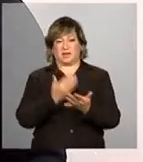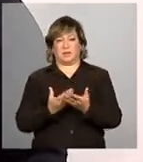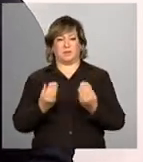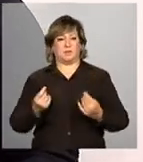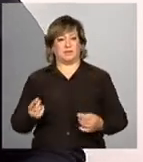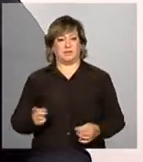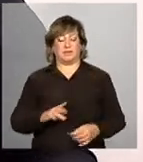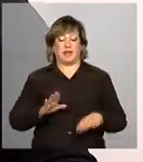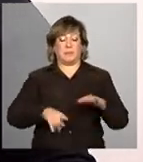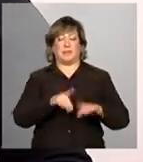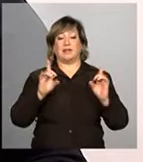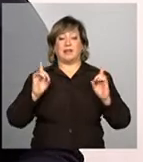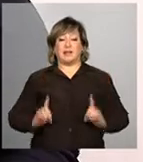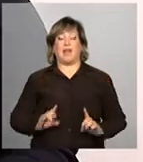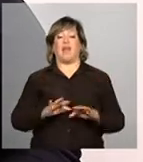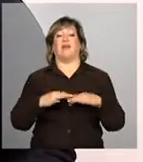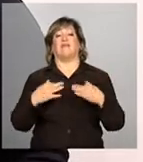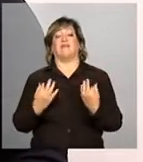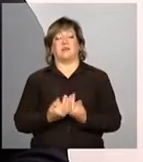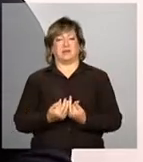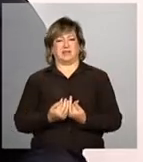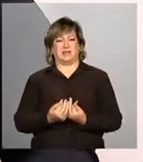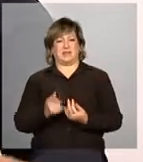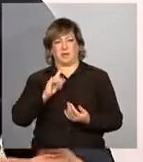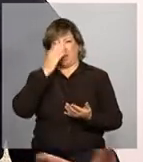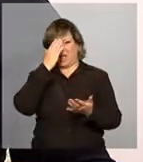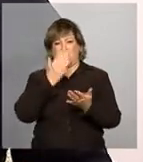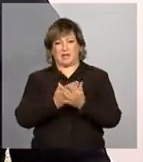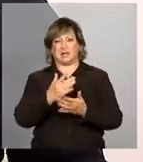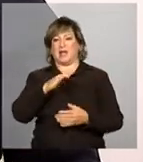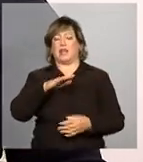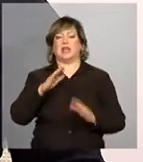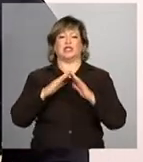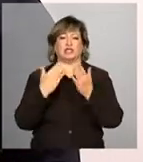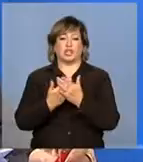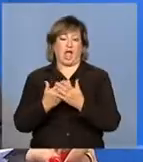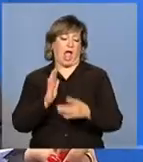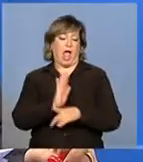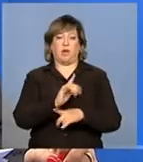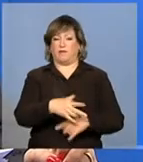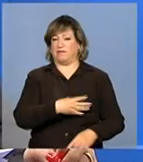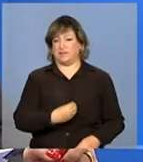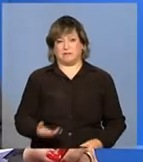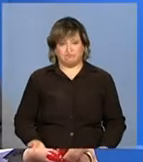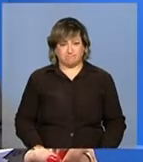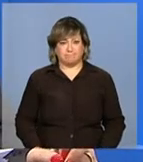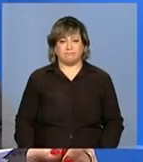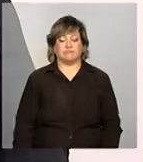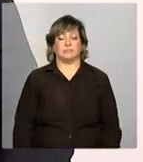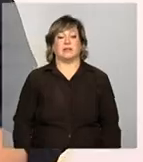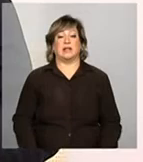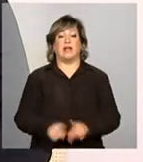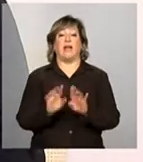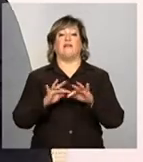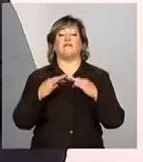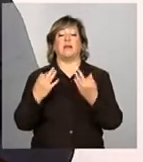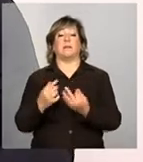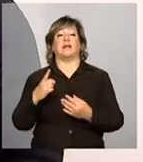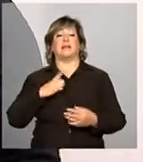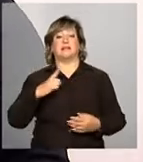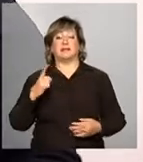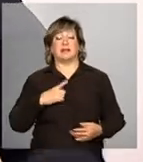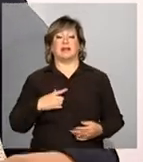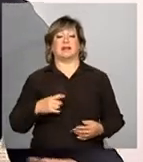dependendo da deficiência a família ela dúvida um pouco que as escolas vão dar conta de atender seus filhos famílias que têm